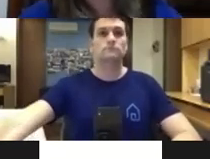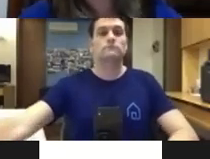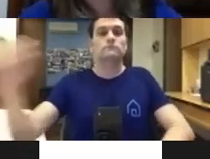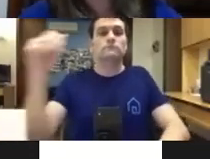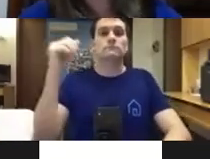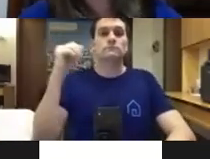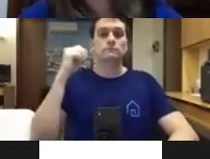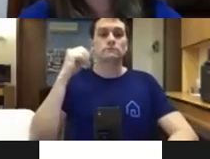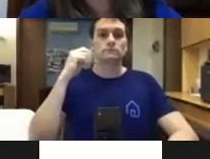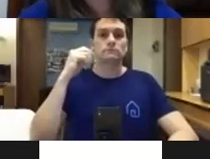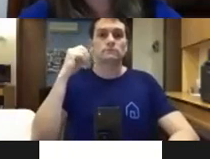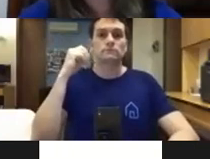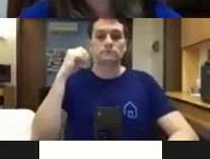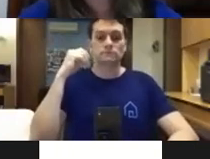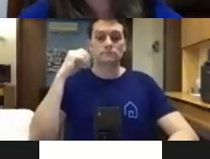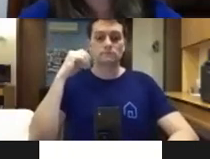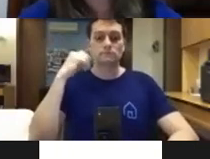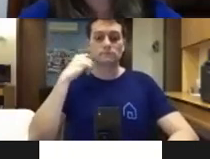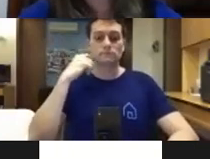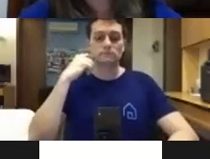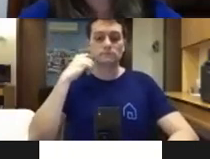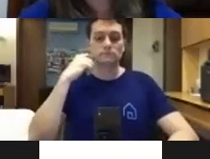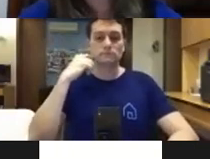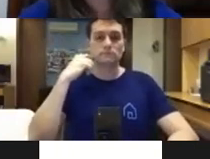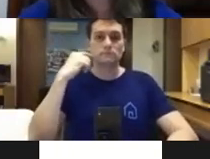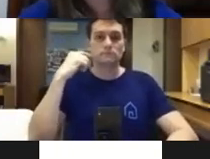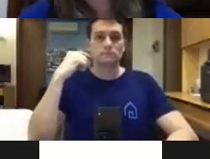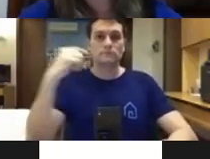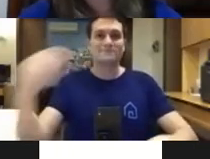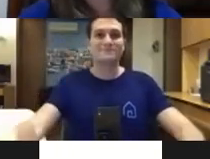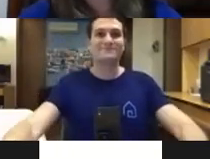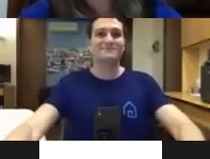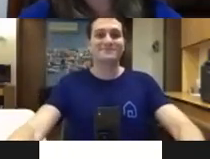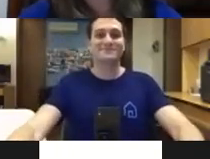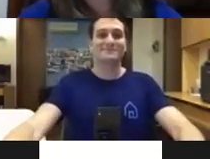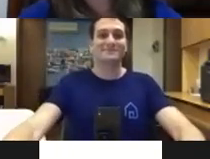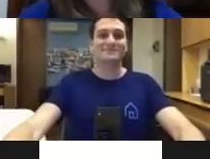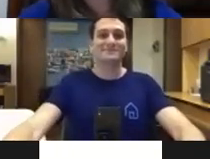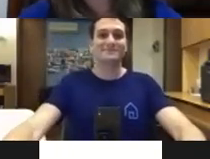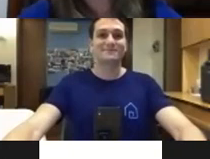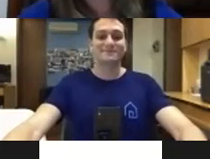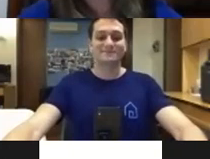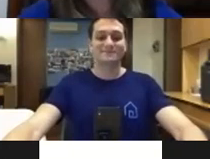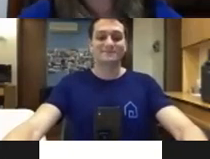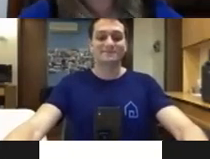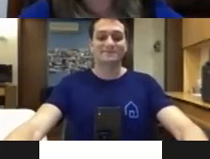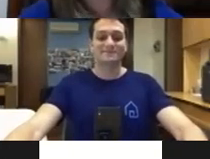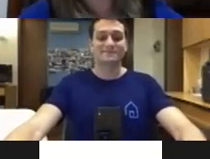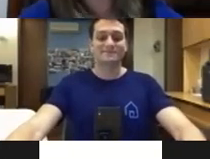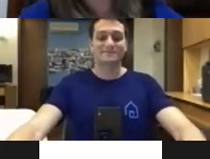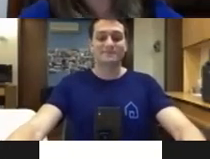vai fazer aí não é porque eu estou um pouco envolvido, mas tenho certeza que vai ser uma excelente apresentação. A